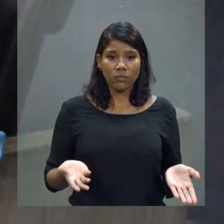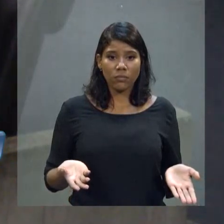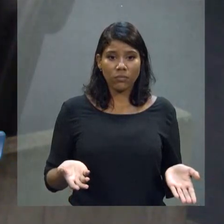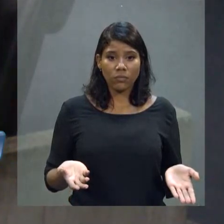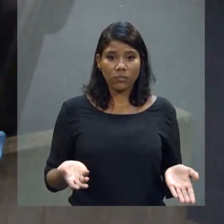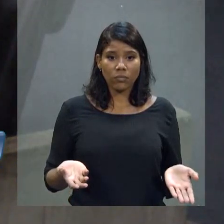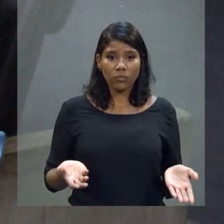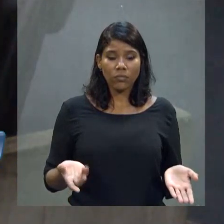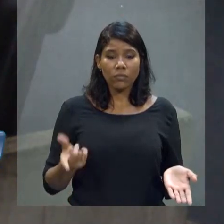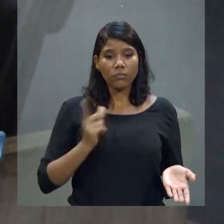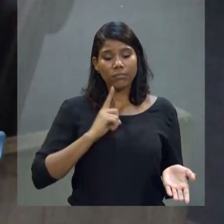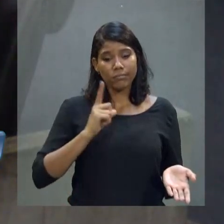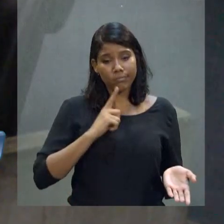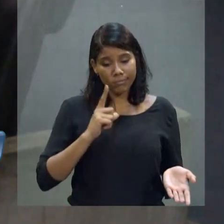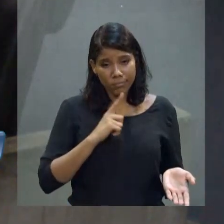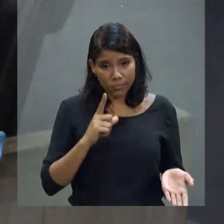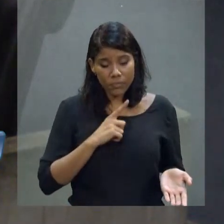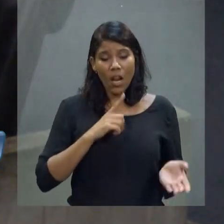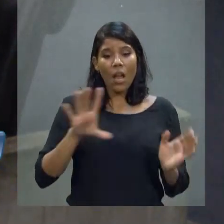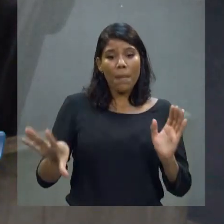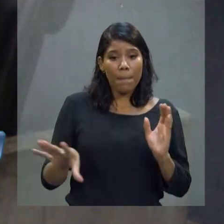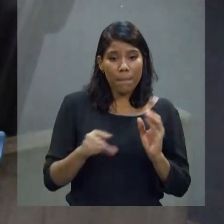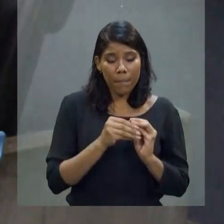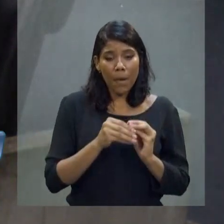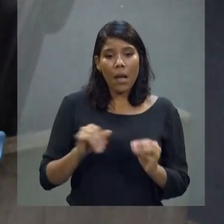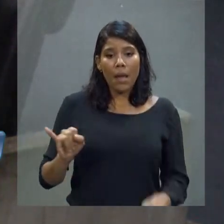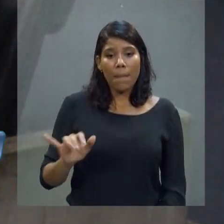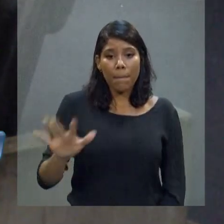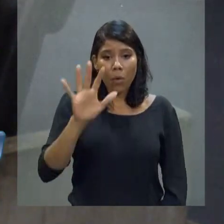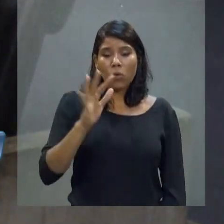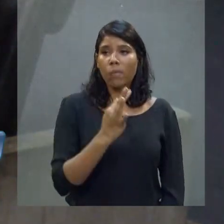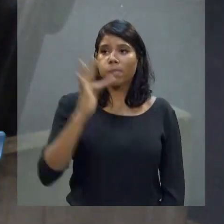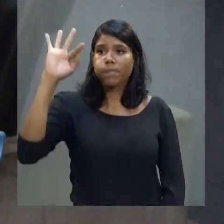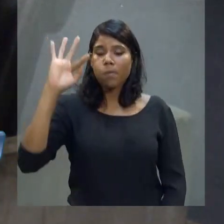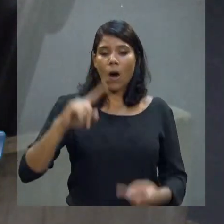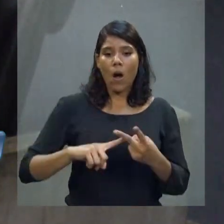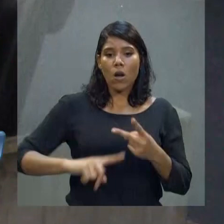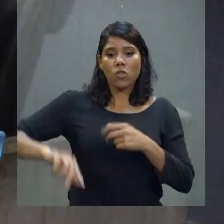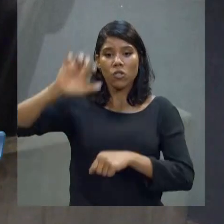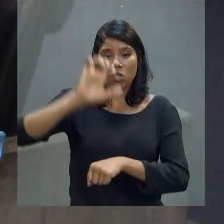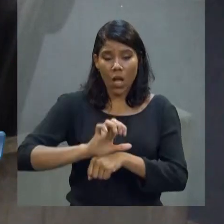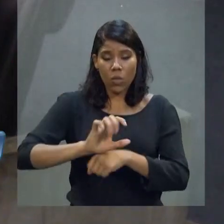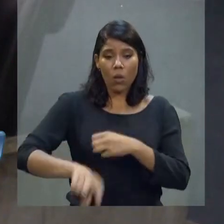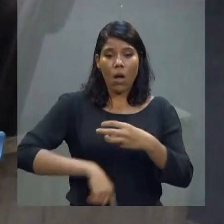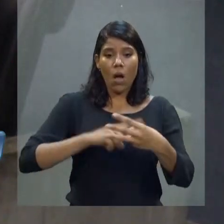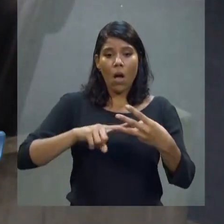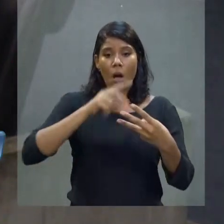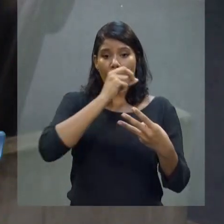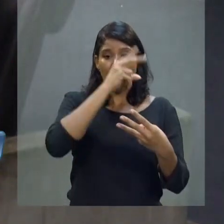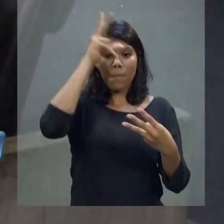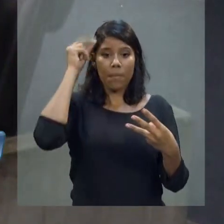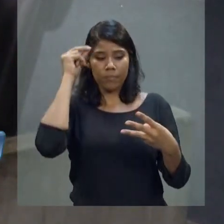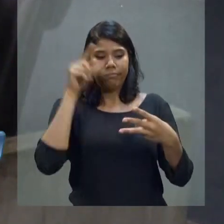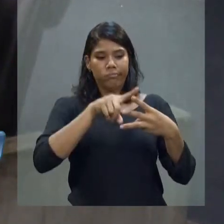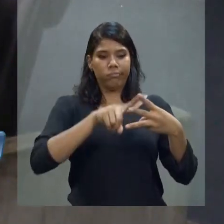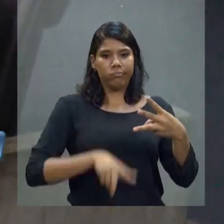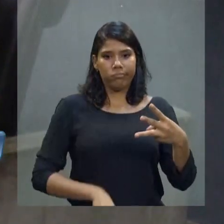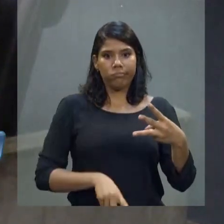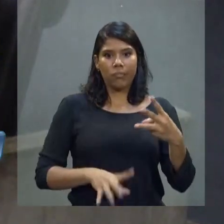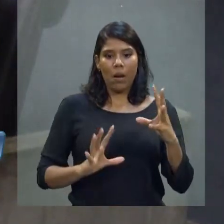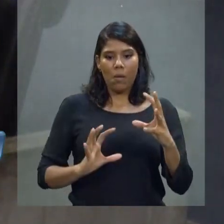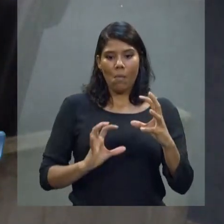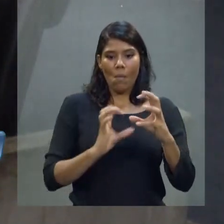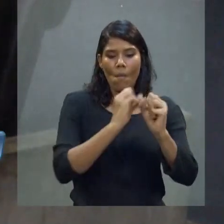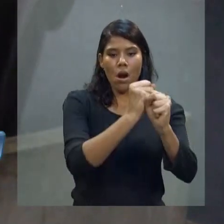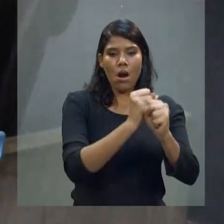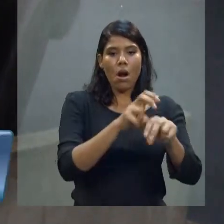daí incide impostos federais, estaduais e municipais que levam a esse preço